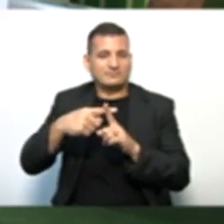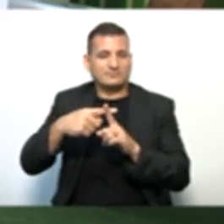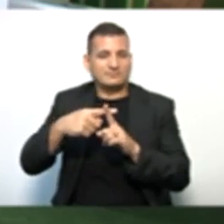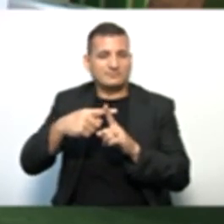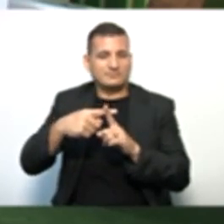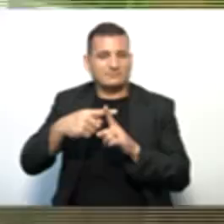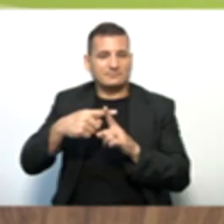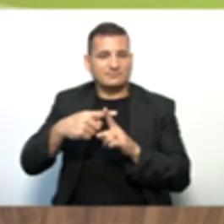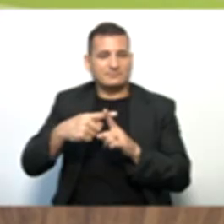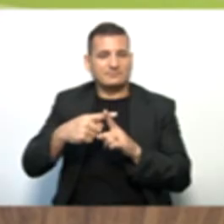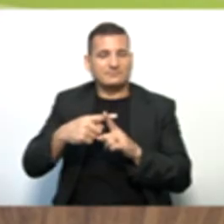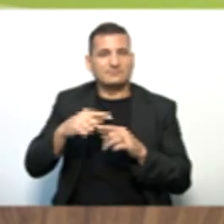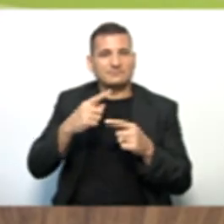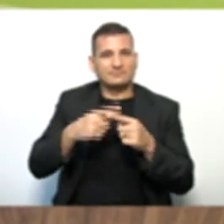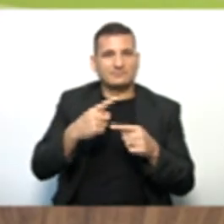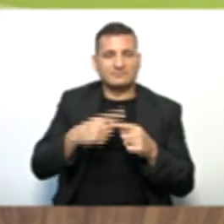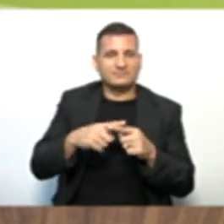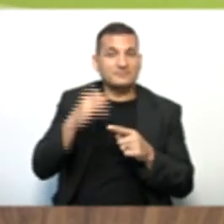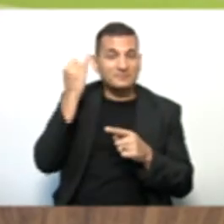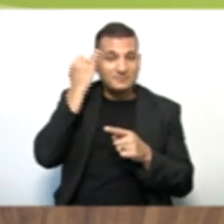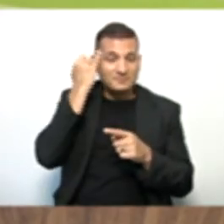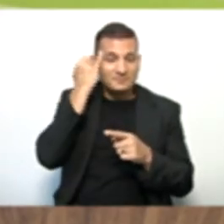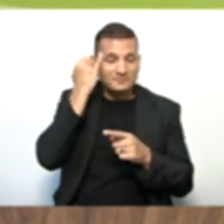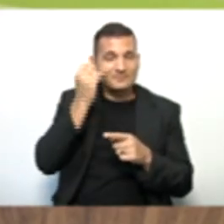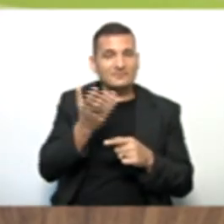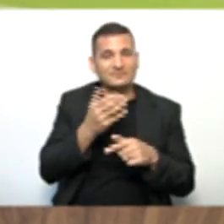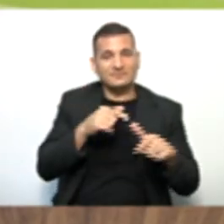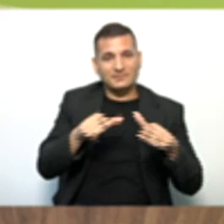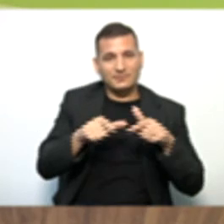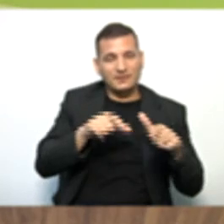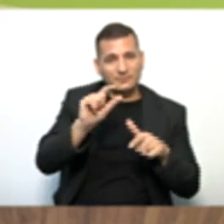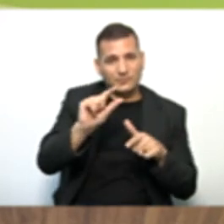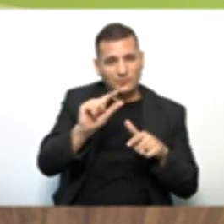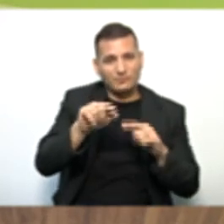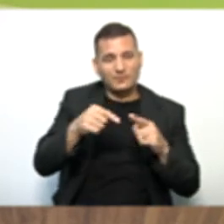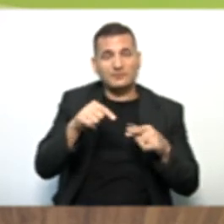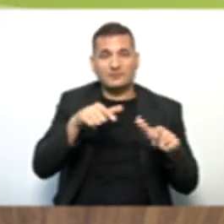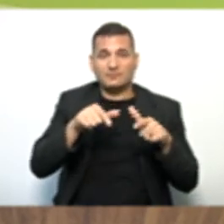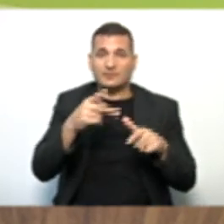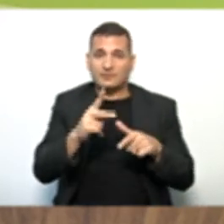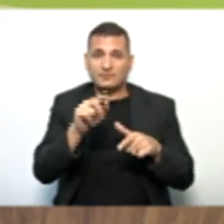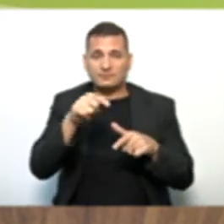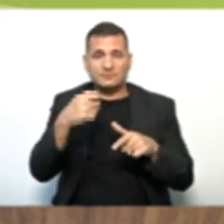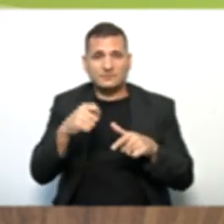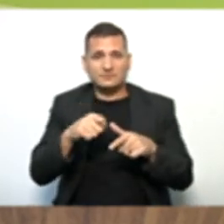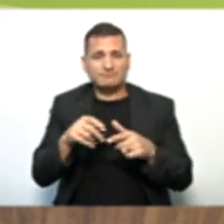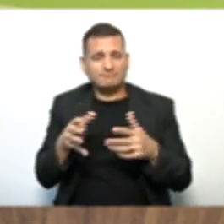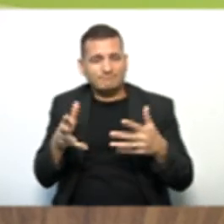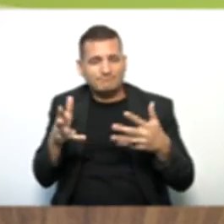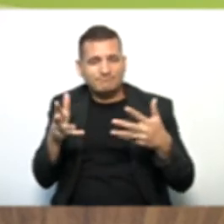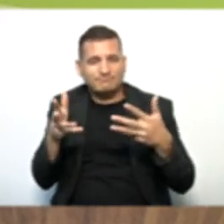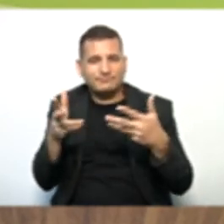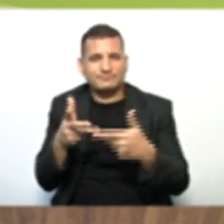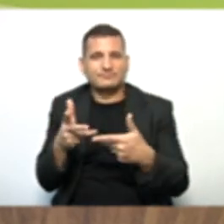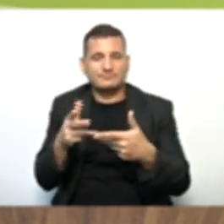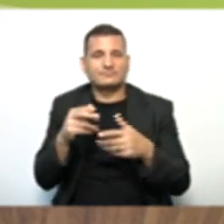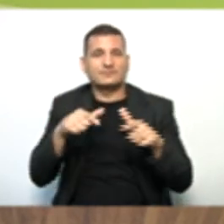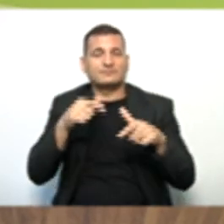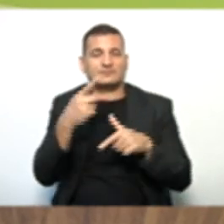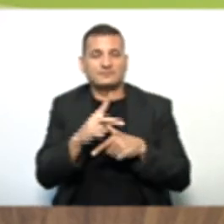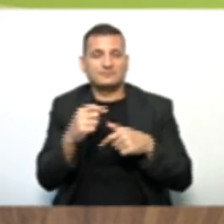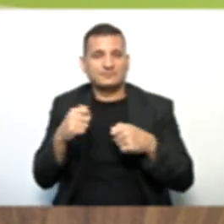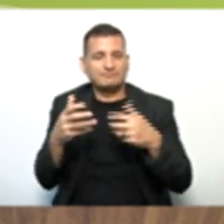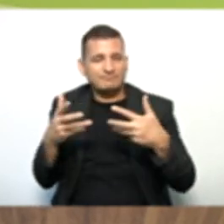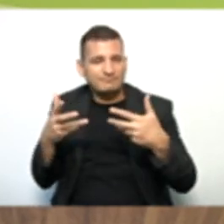que o preguiçoso, ele quer trabalhar pouco, mas o trabalho dele tem que ser muito efetivo, né? O trabalho dele tem que ser